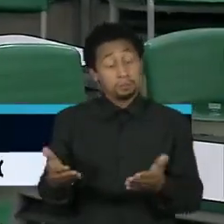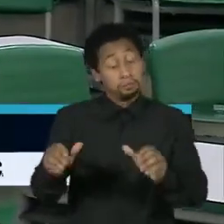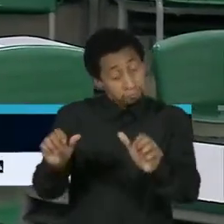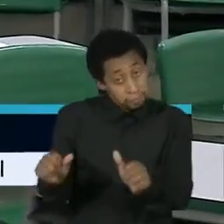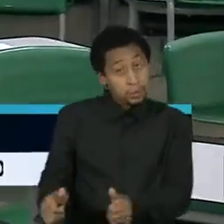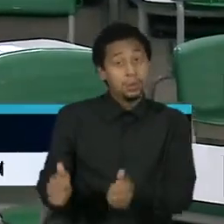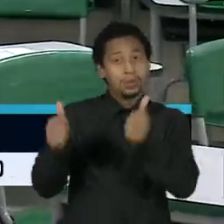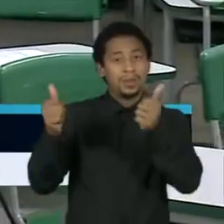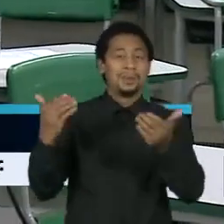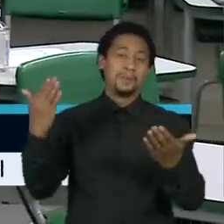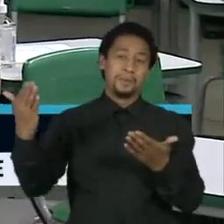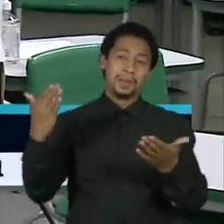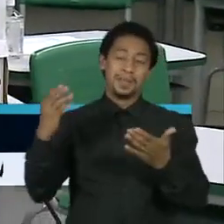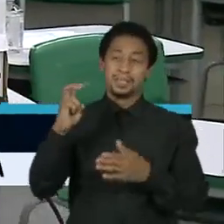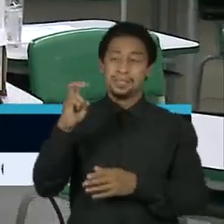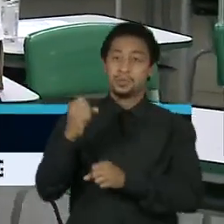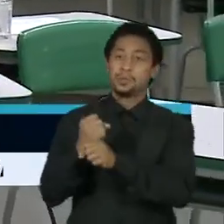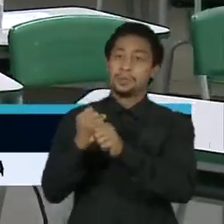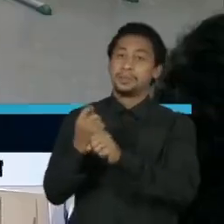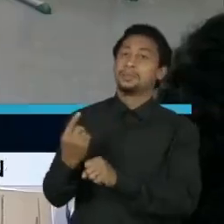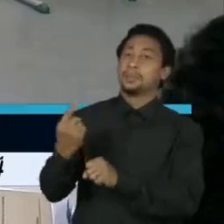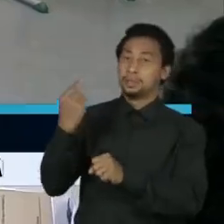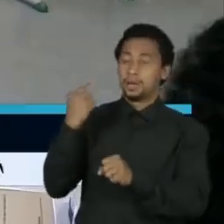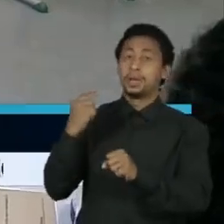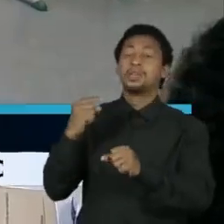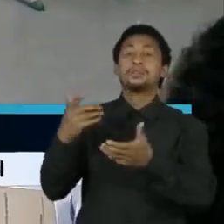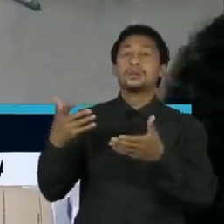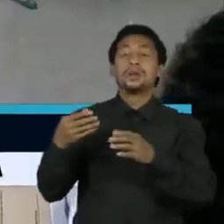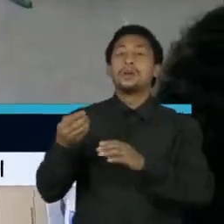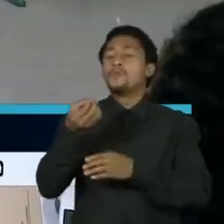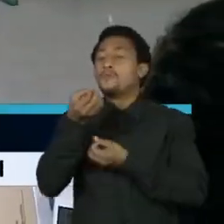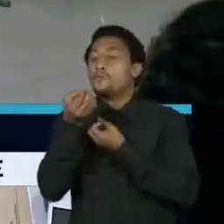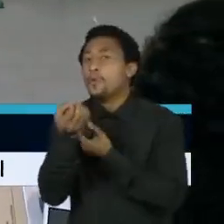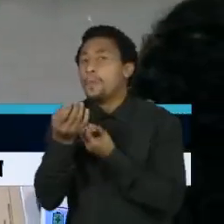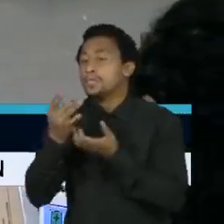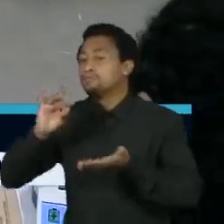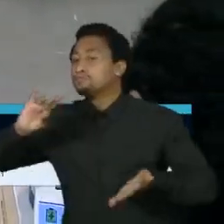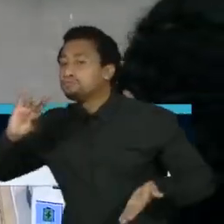penso, do que no passado, quais são os conteúdos autênticos e quais são os conteúdos inautênticos.